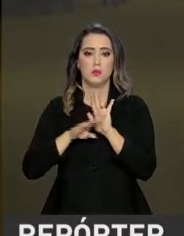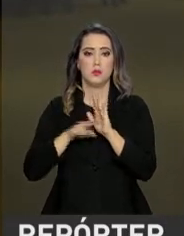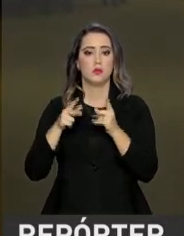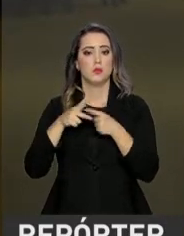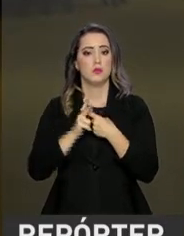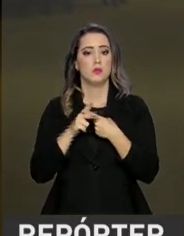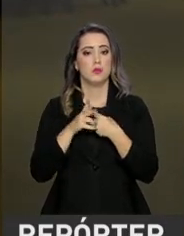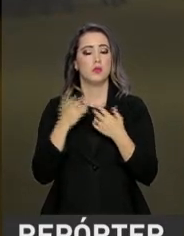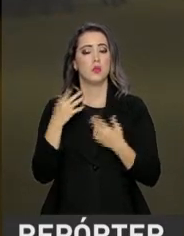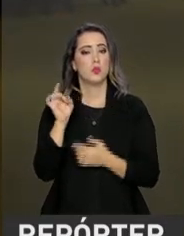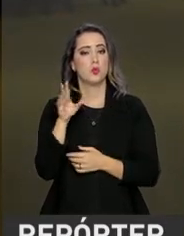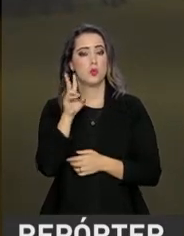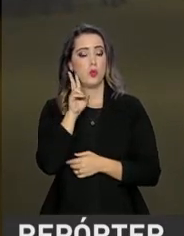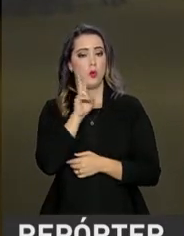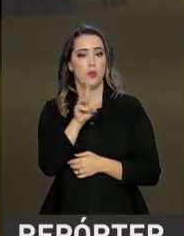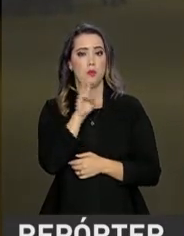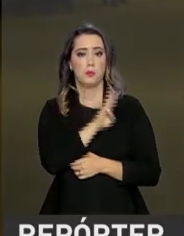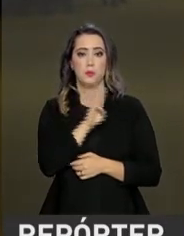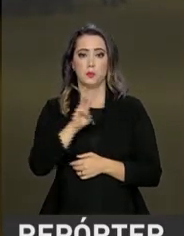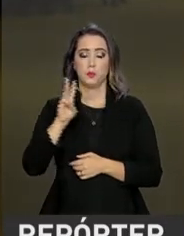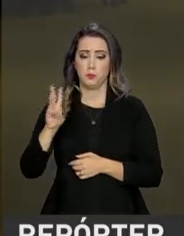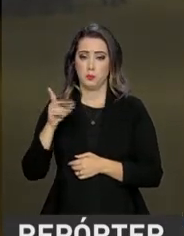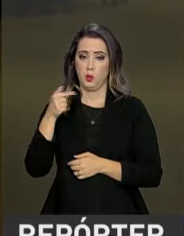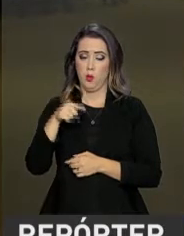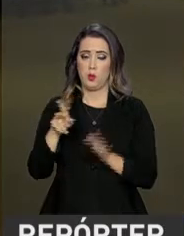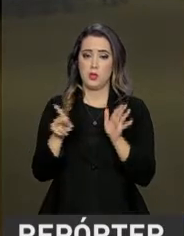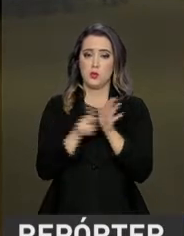reforma basta acessar o site